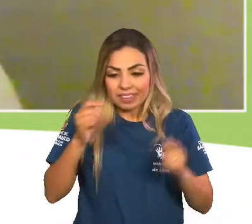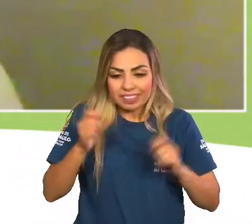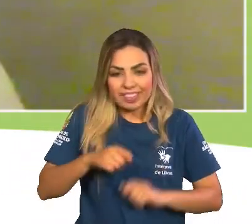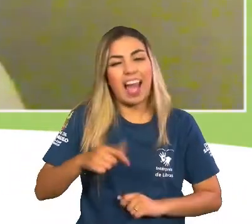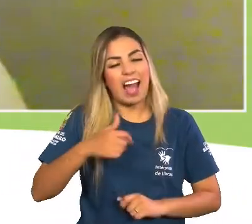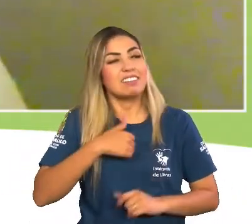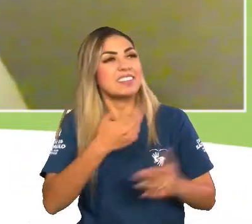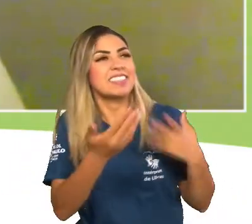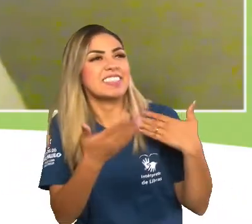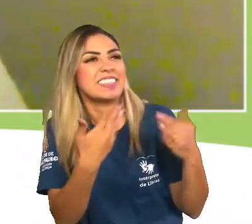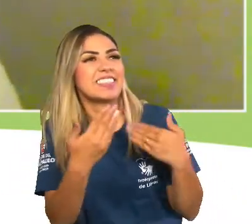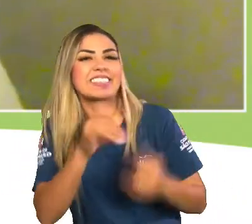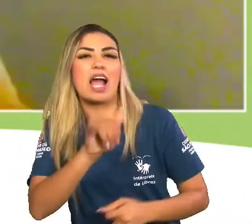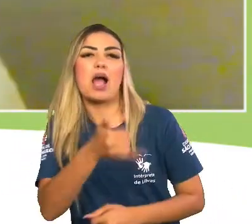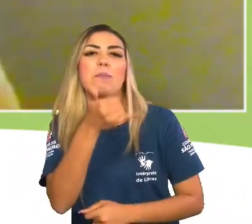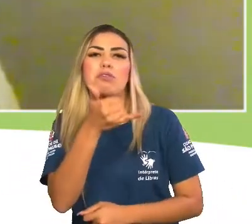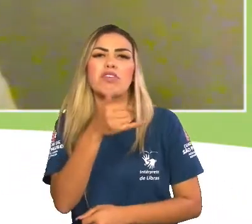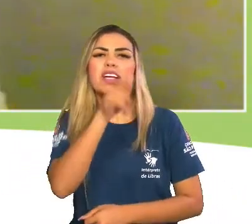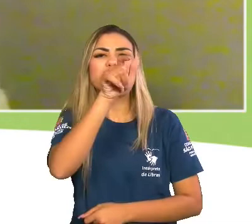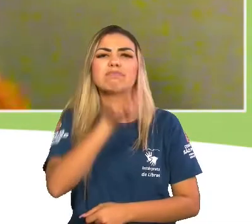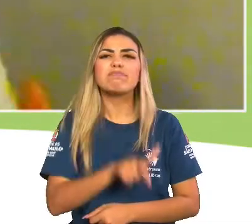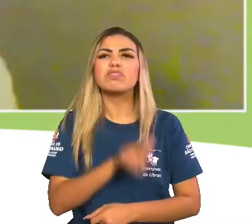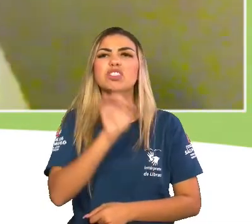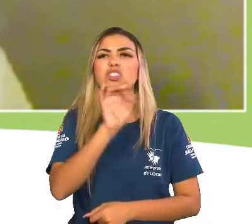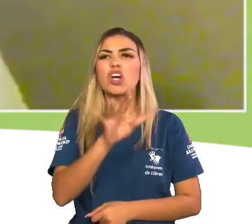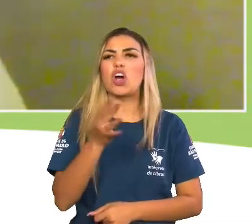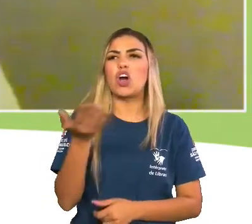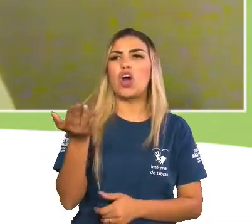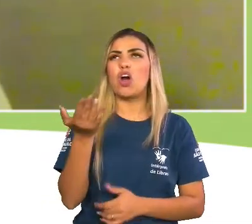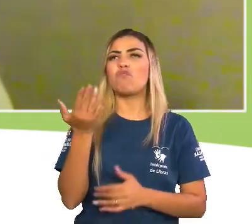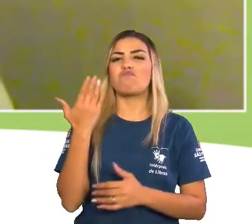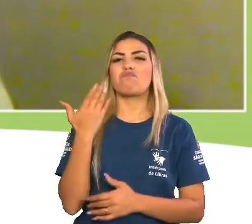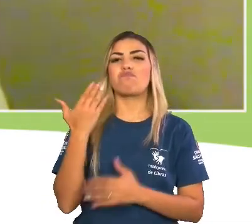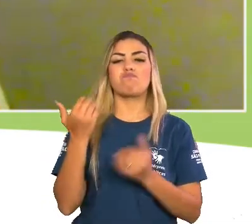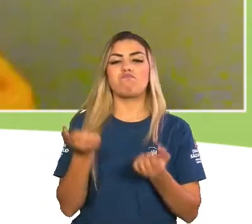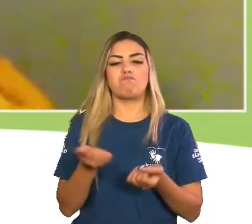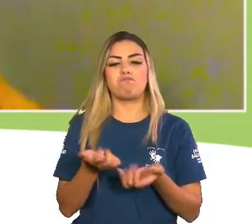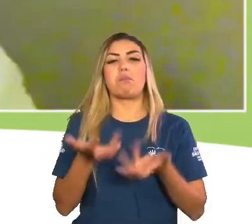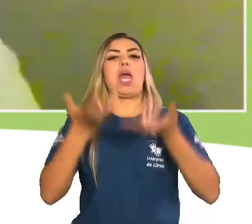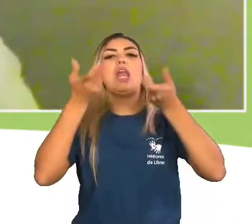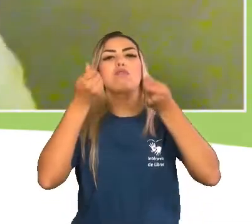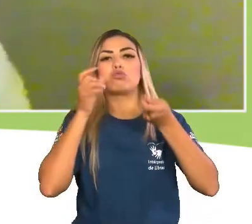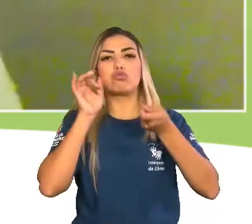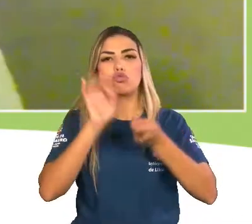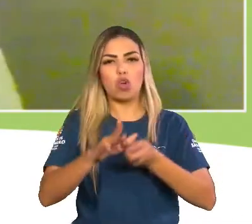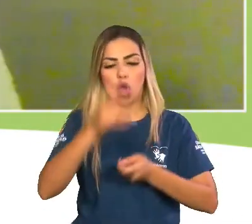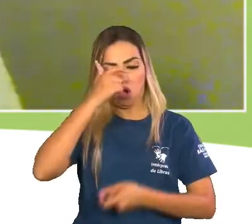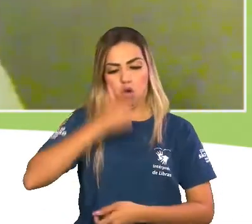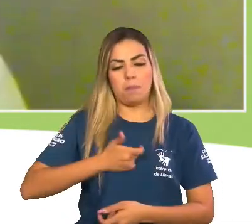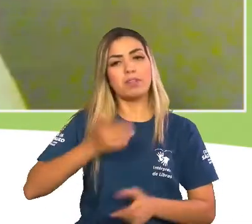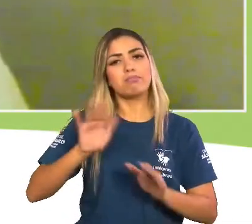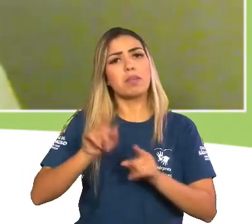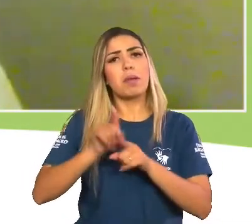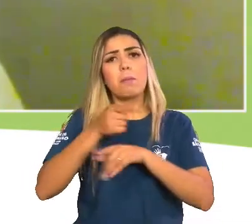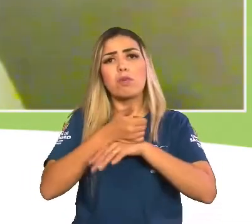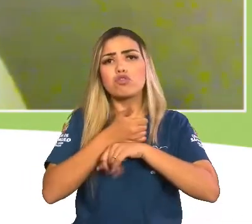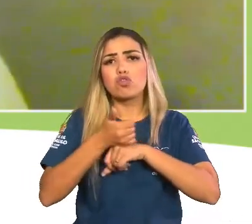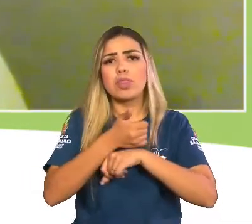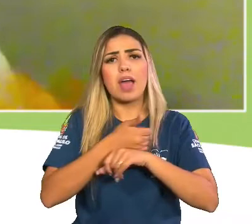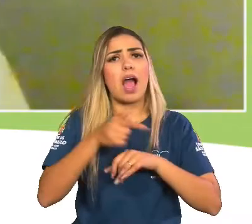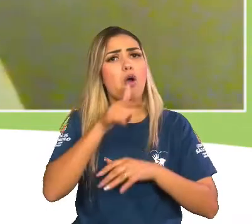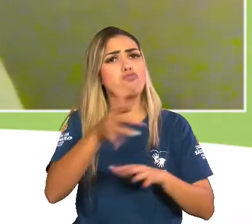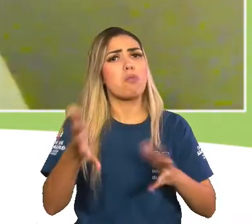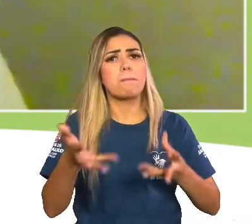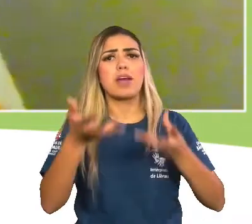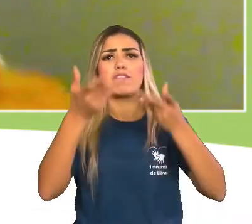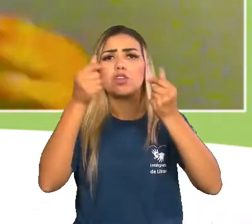ele não é só uma pessoa brilhante, mas obviamente um profissional brilhante, excepcional o retorno que ele dá para